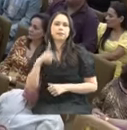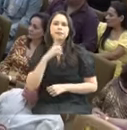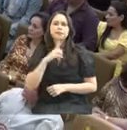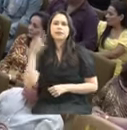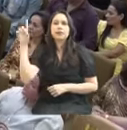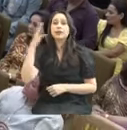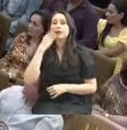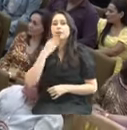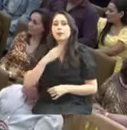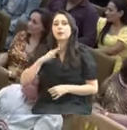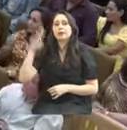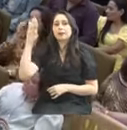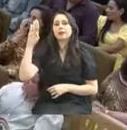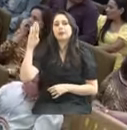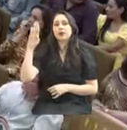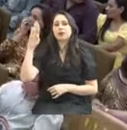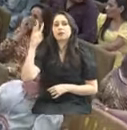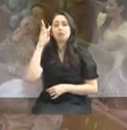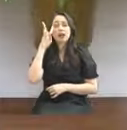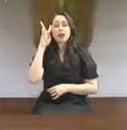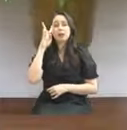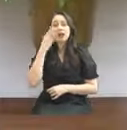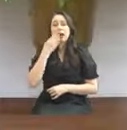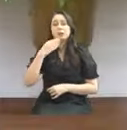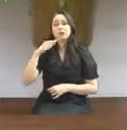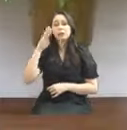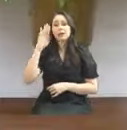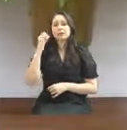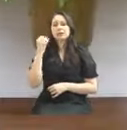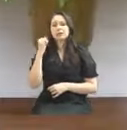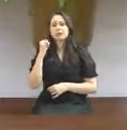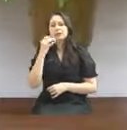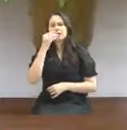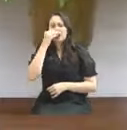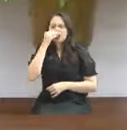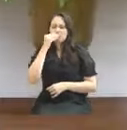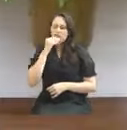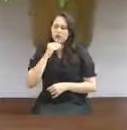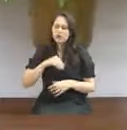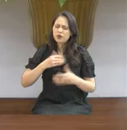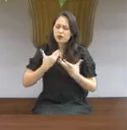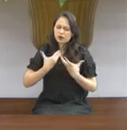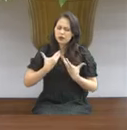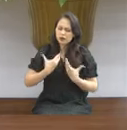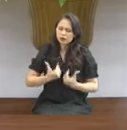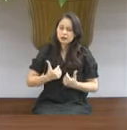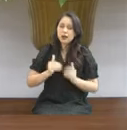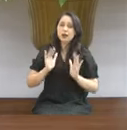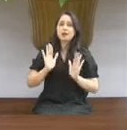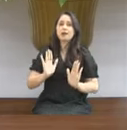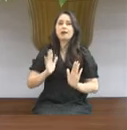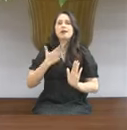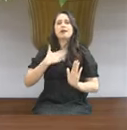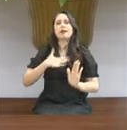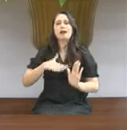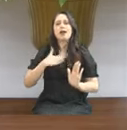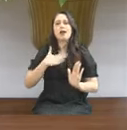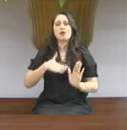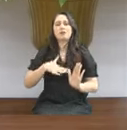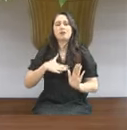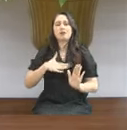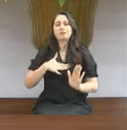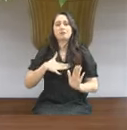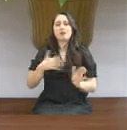ressuscita isso esta noite. Se os ombros estão caídos, ergue os ombros dizendo, eu creio, eu creio, eu